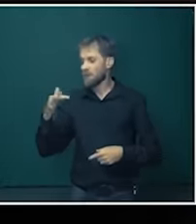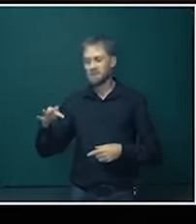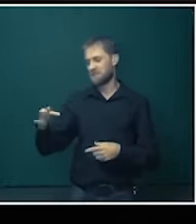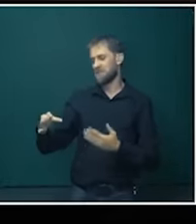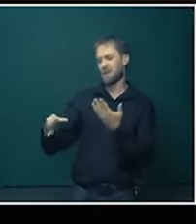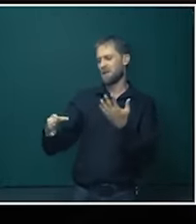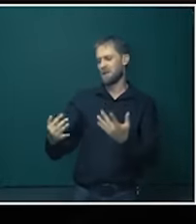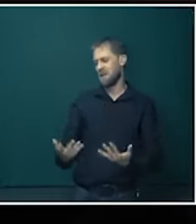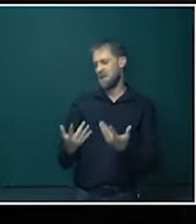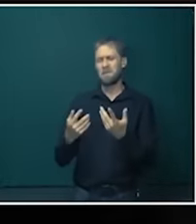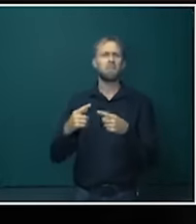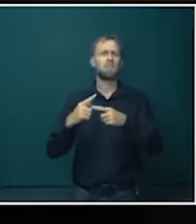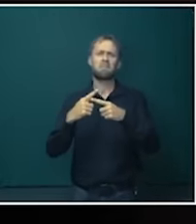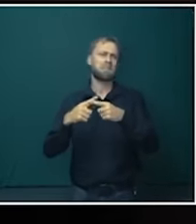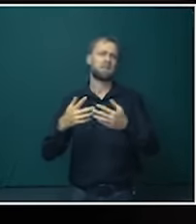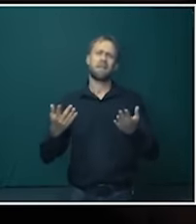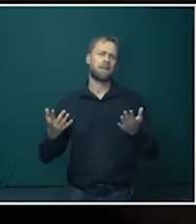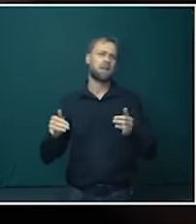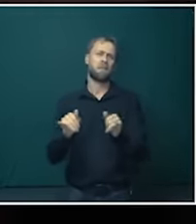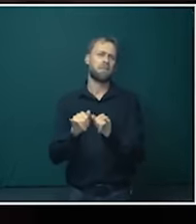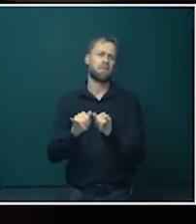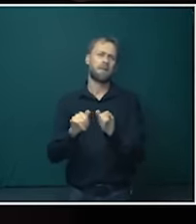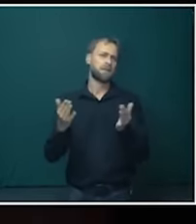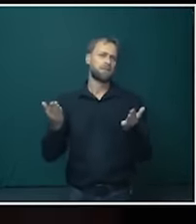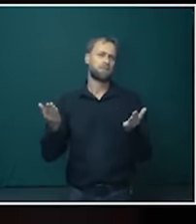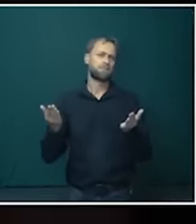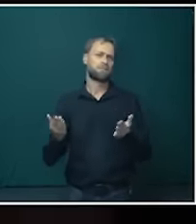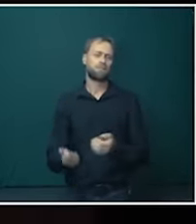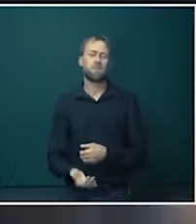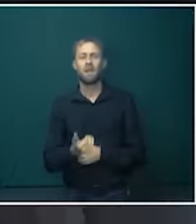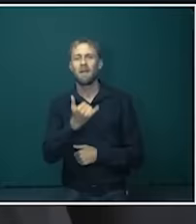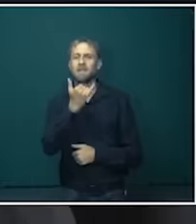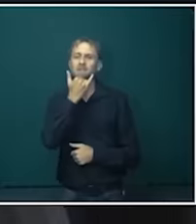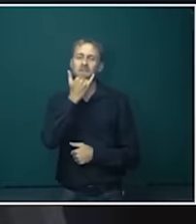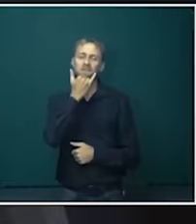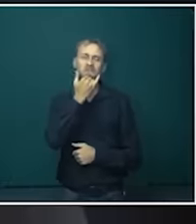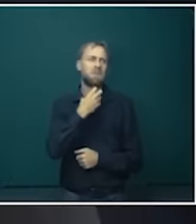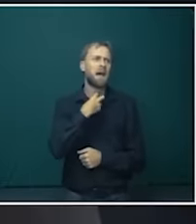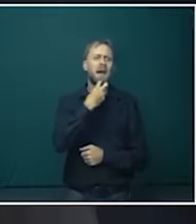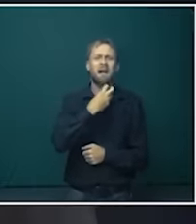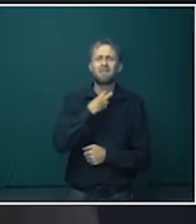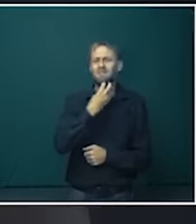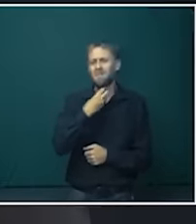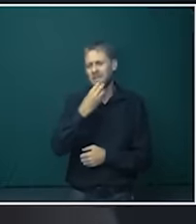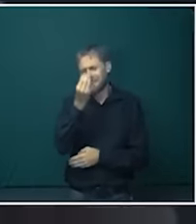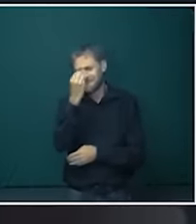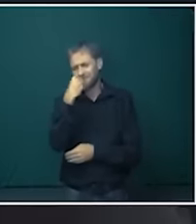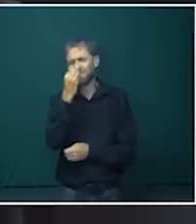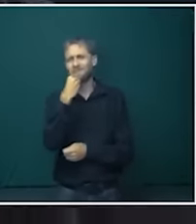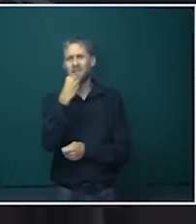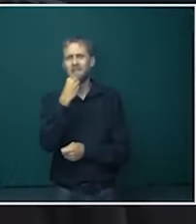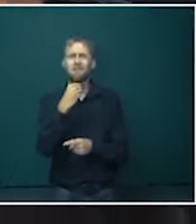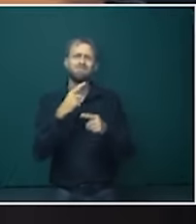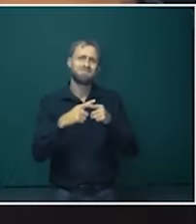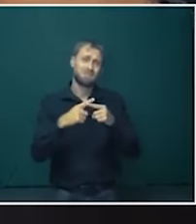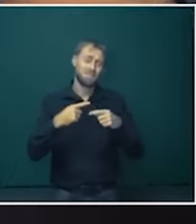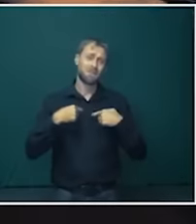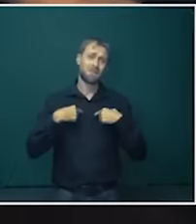depois que queima o dedo. Me desculpa essa voz rouca. É que